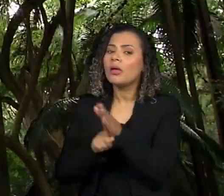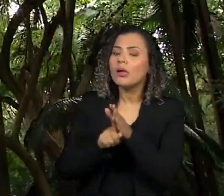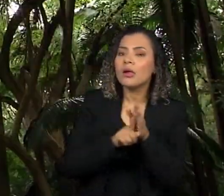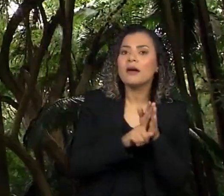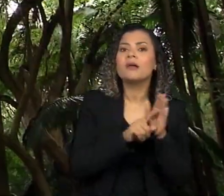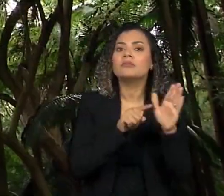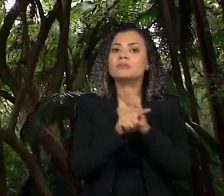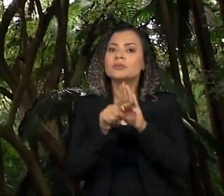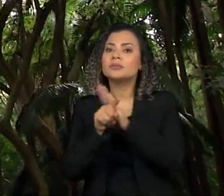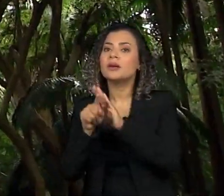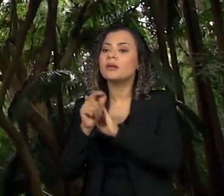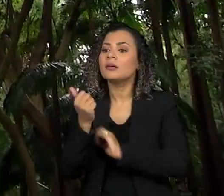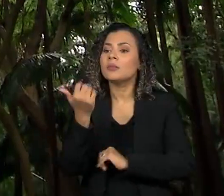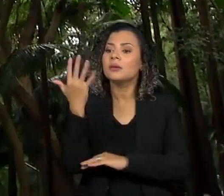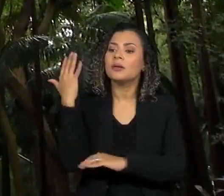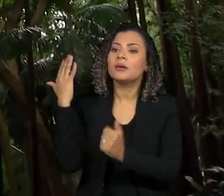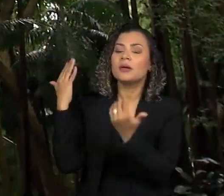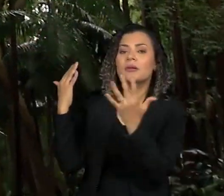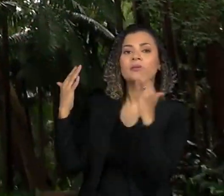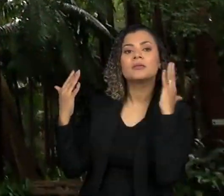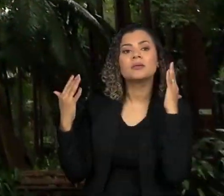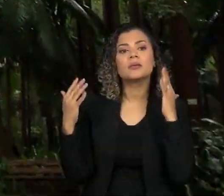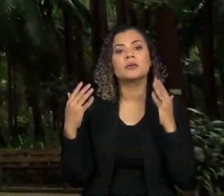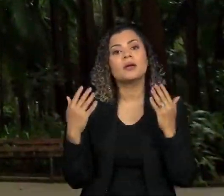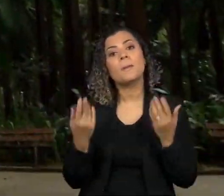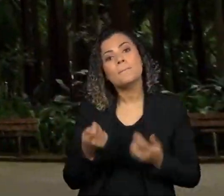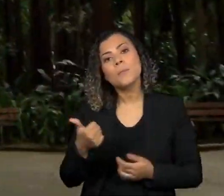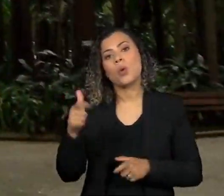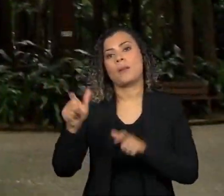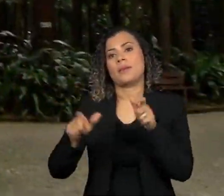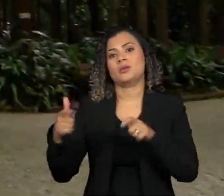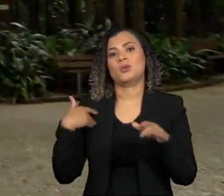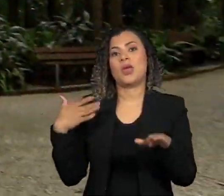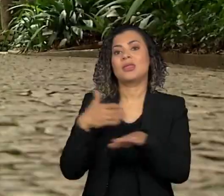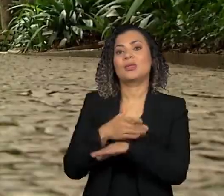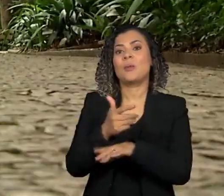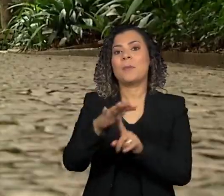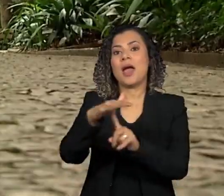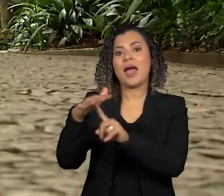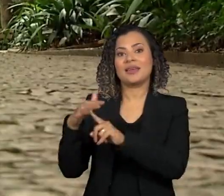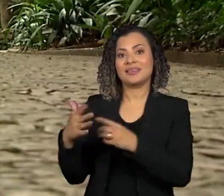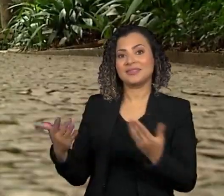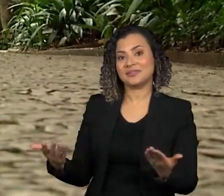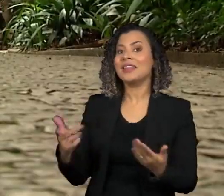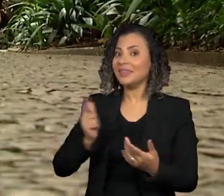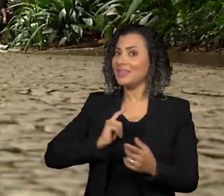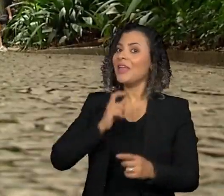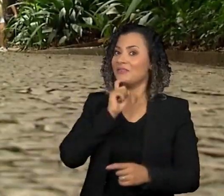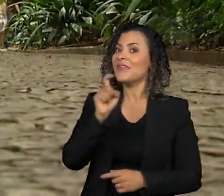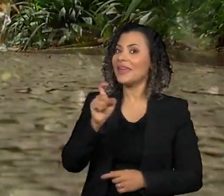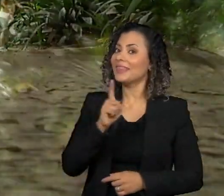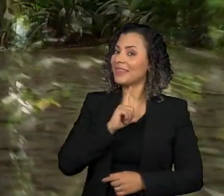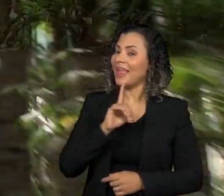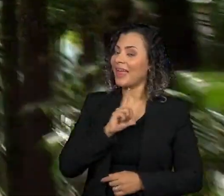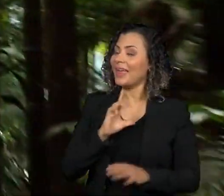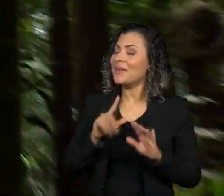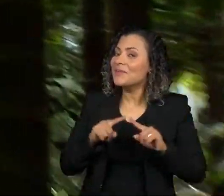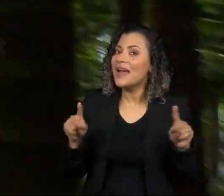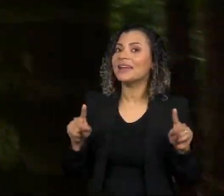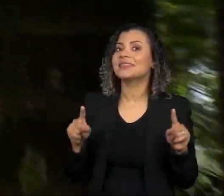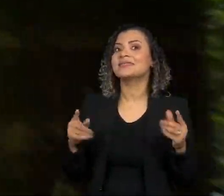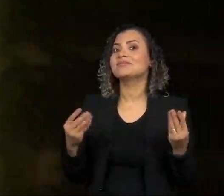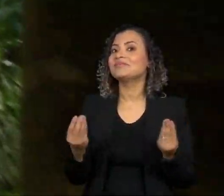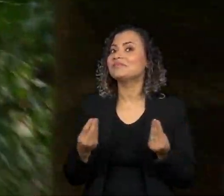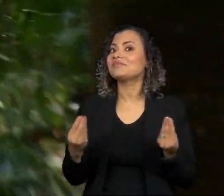eles analisam aquela paisagem, e poucos entraram no parque. Então, existe o verde, mas as pessoas, por N